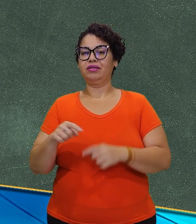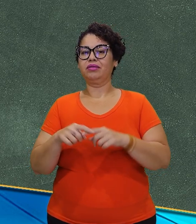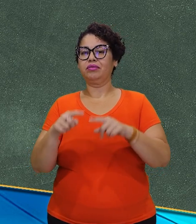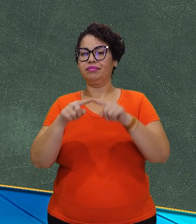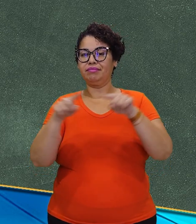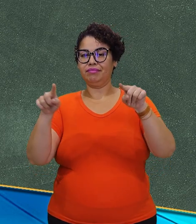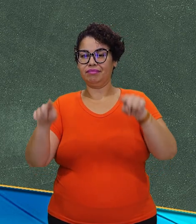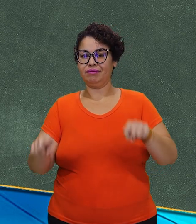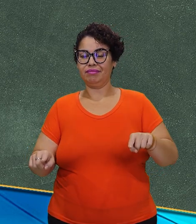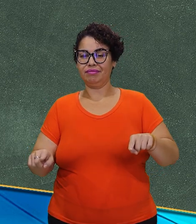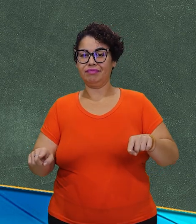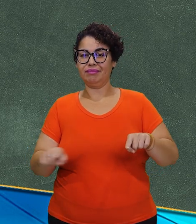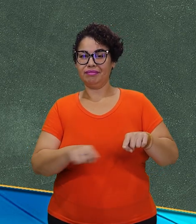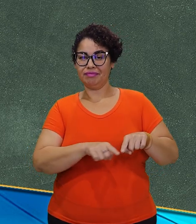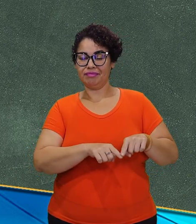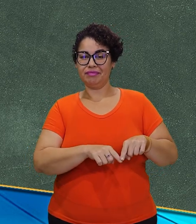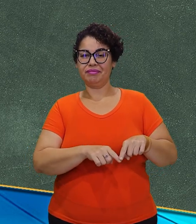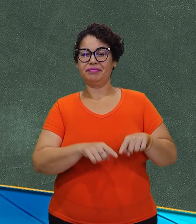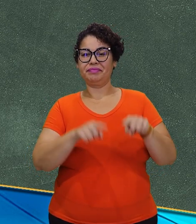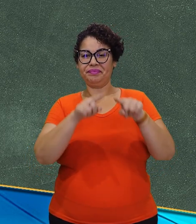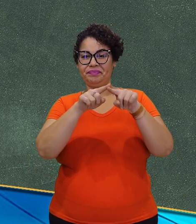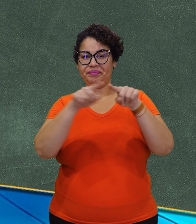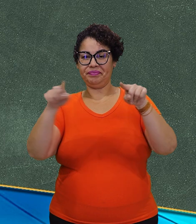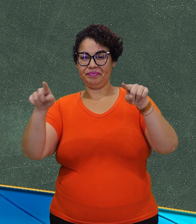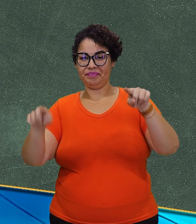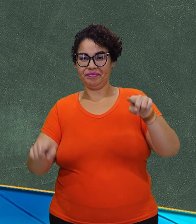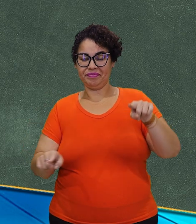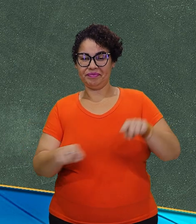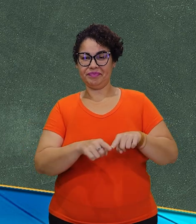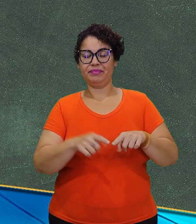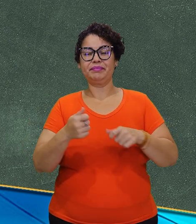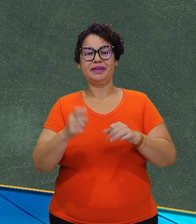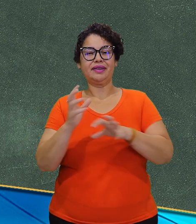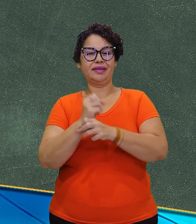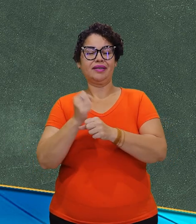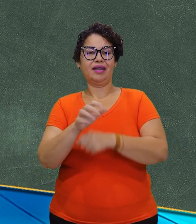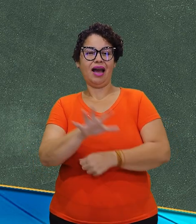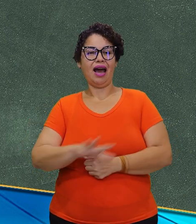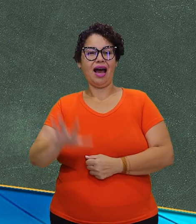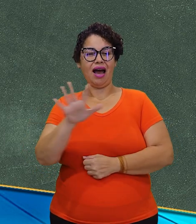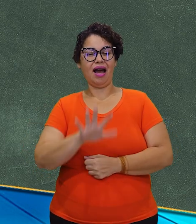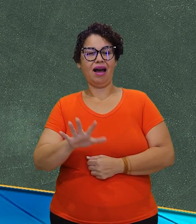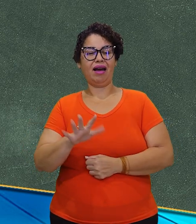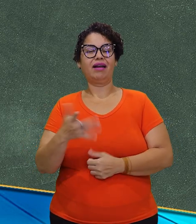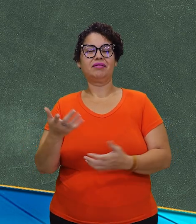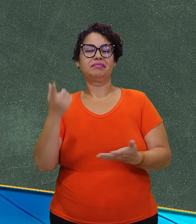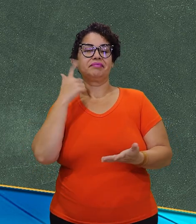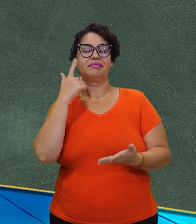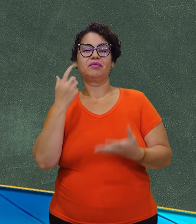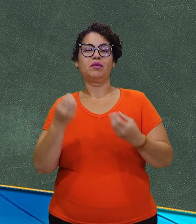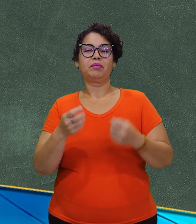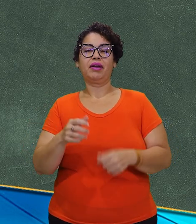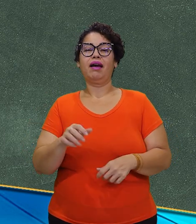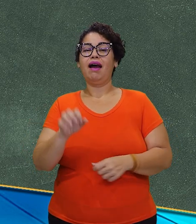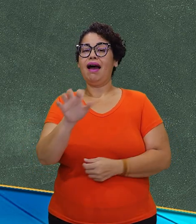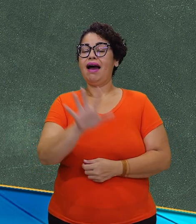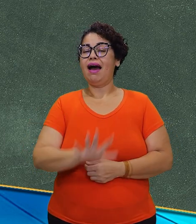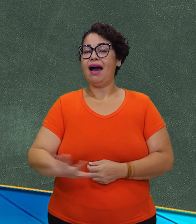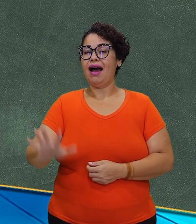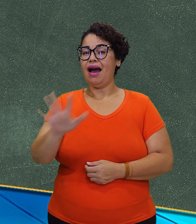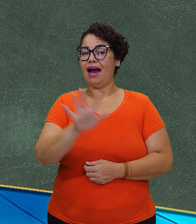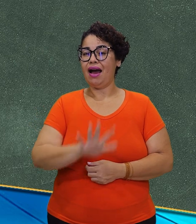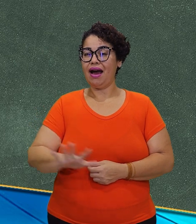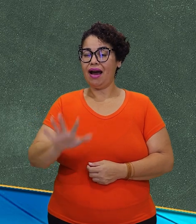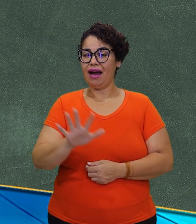o formato de um trapézio. E nós precisamos, para responder essa pergunta, precisamos calcular a sua área. Vejamos então. A